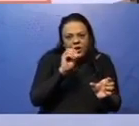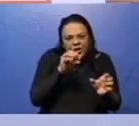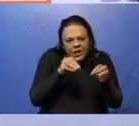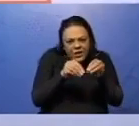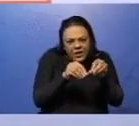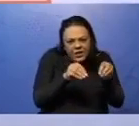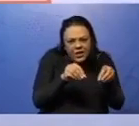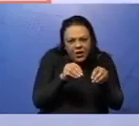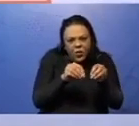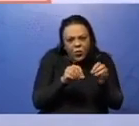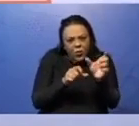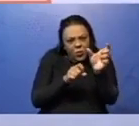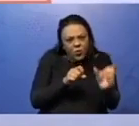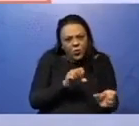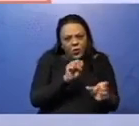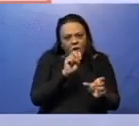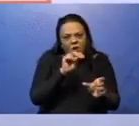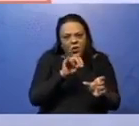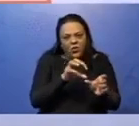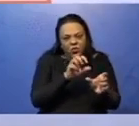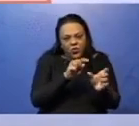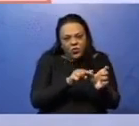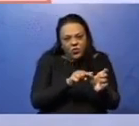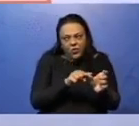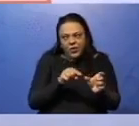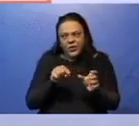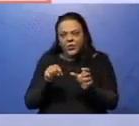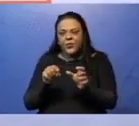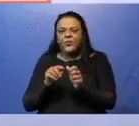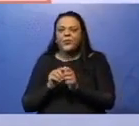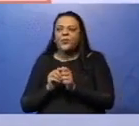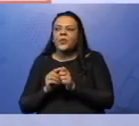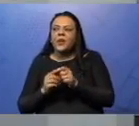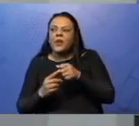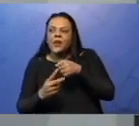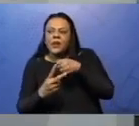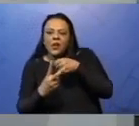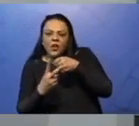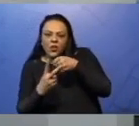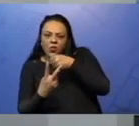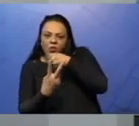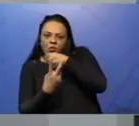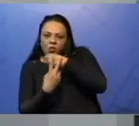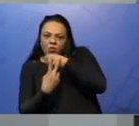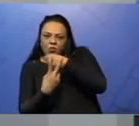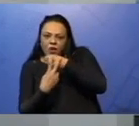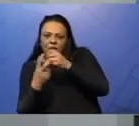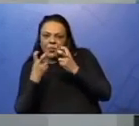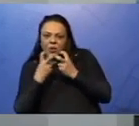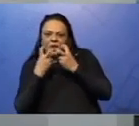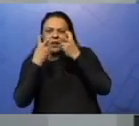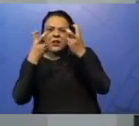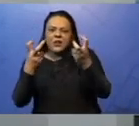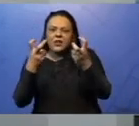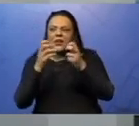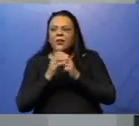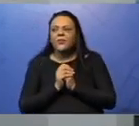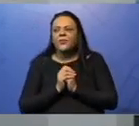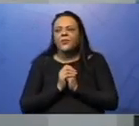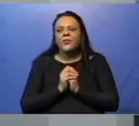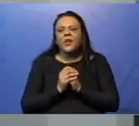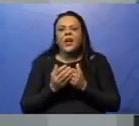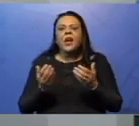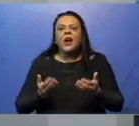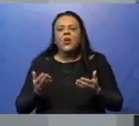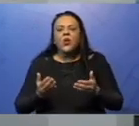o gritou, que é o meu verbo. Qual que seria o núcleo? Vamos lembrar? Então, qual que é o substantivo dali? Professora, eu tenho dois